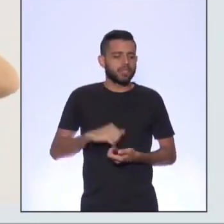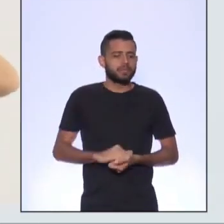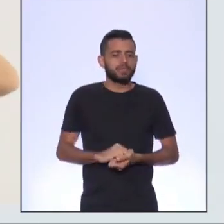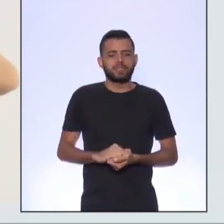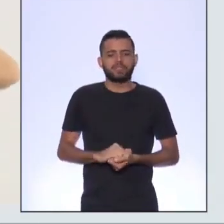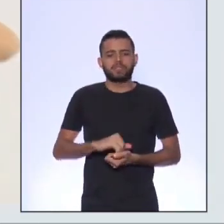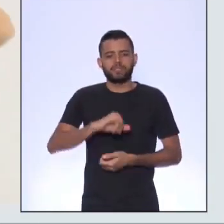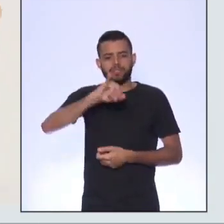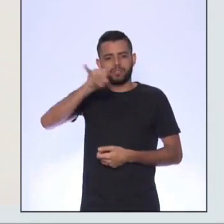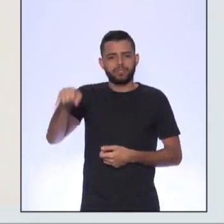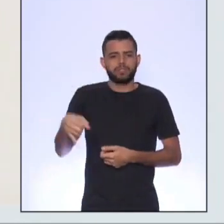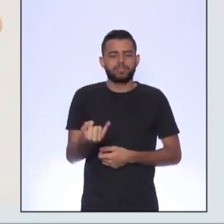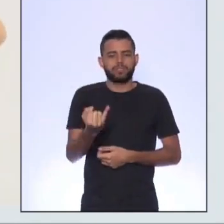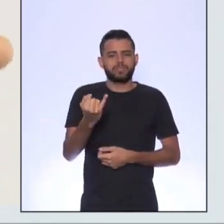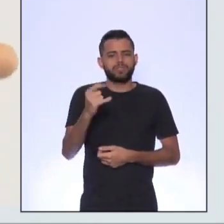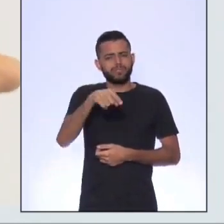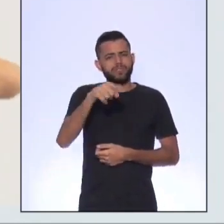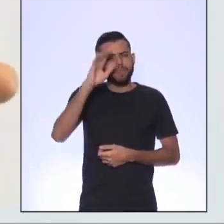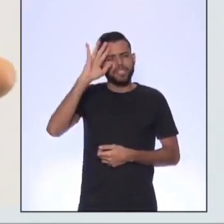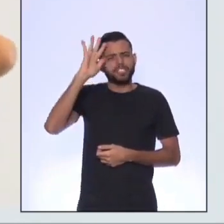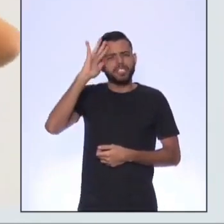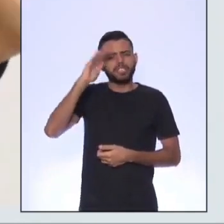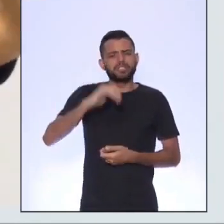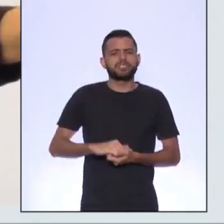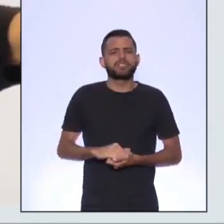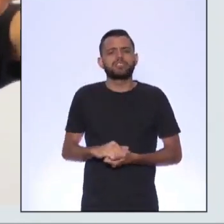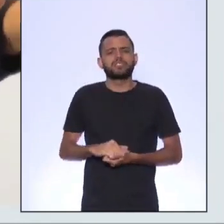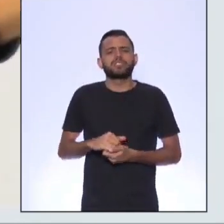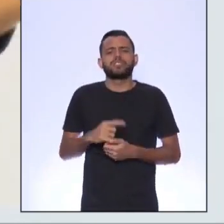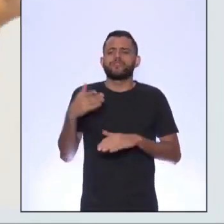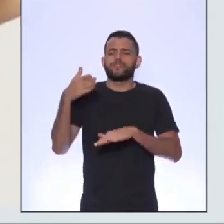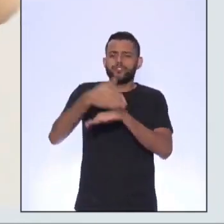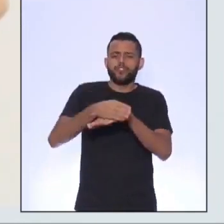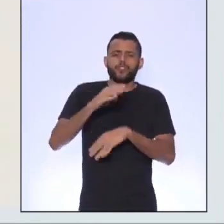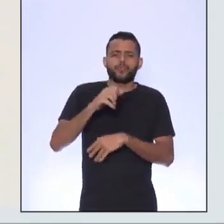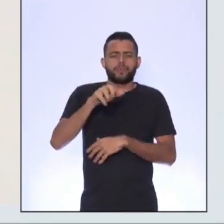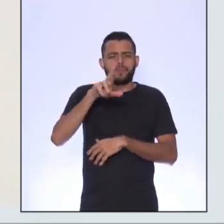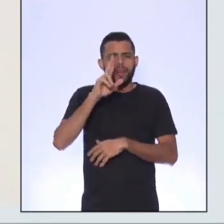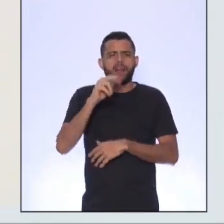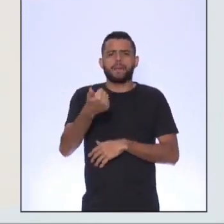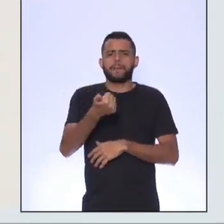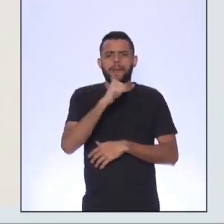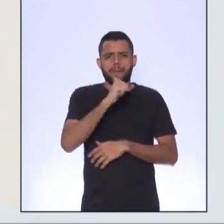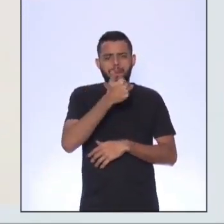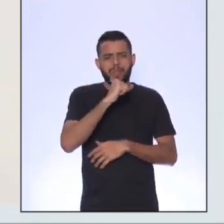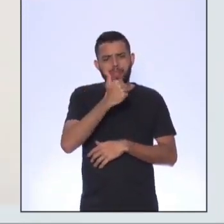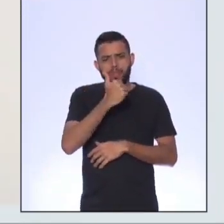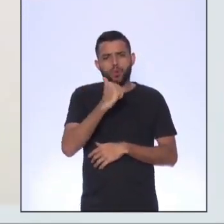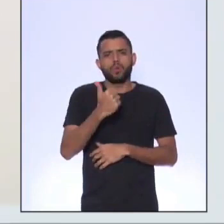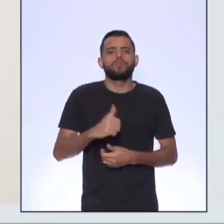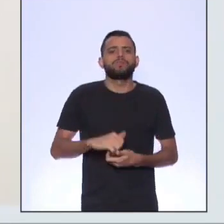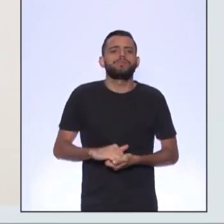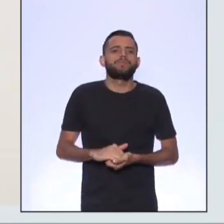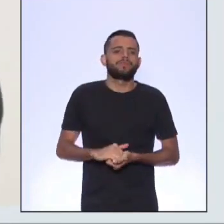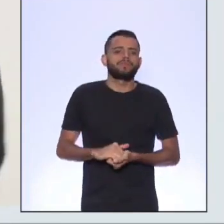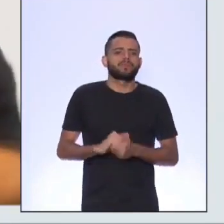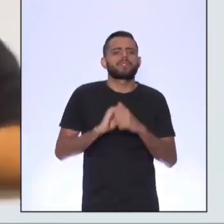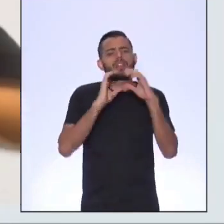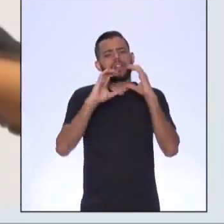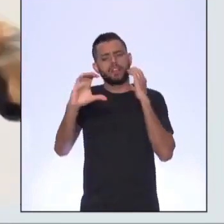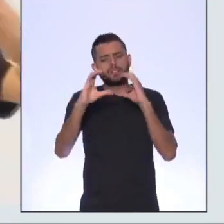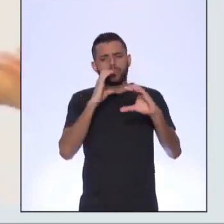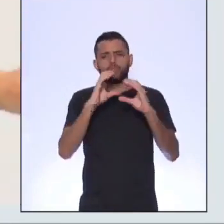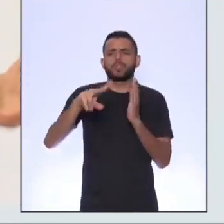imaginando. Aí um dia ele foi para o bar, bebeu as outras, lá no bar bebeu,